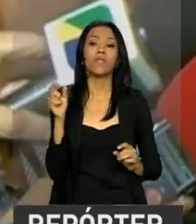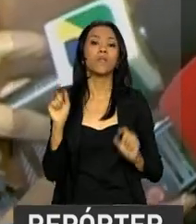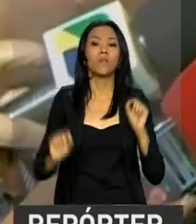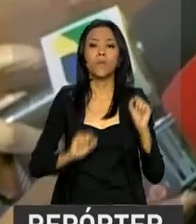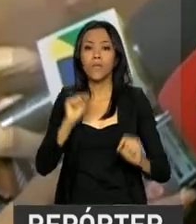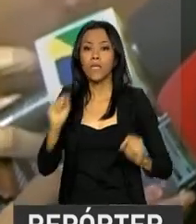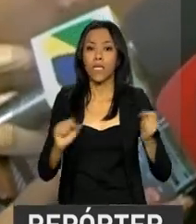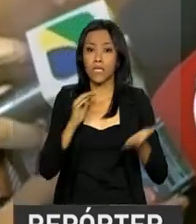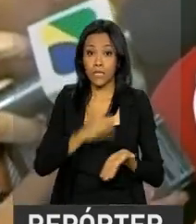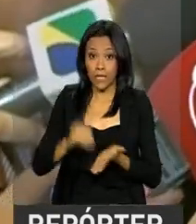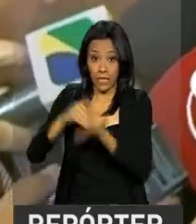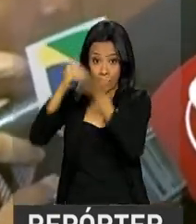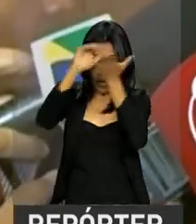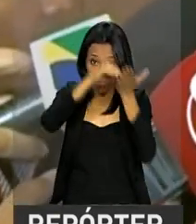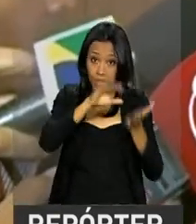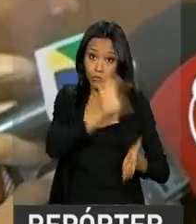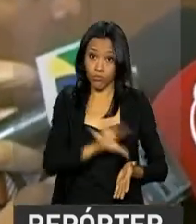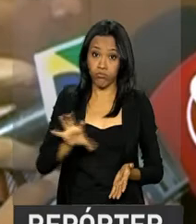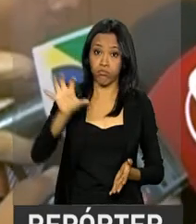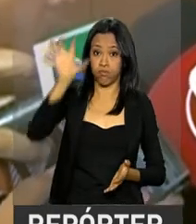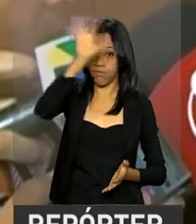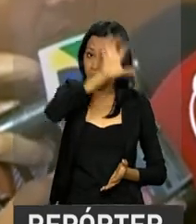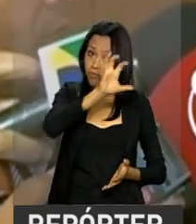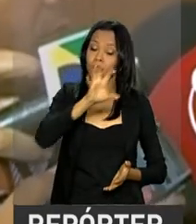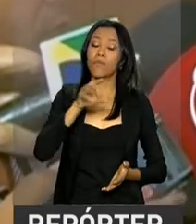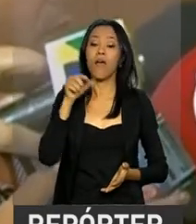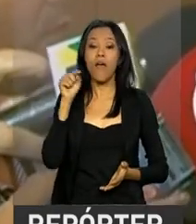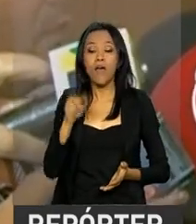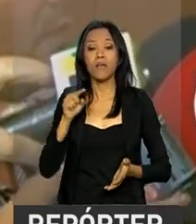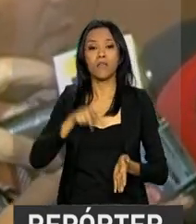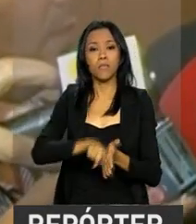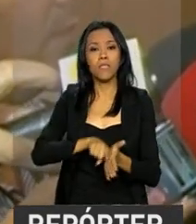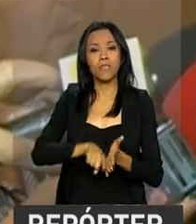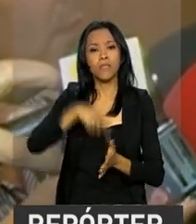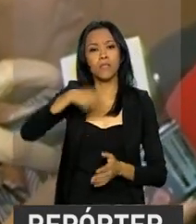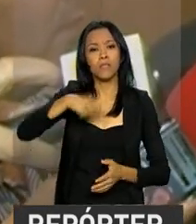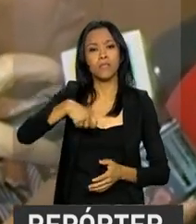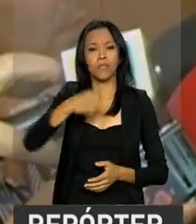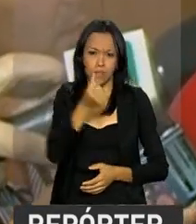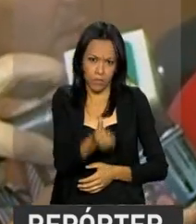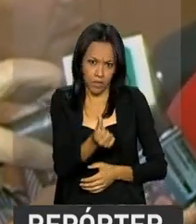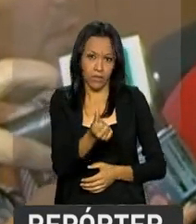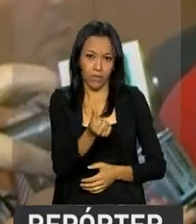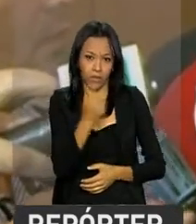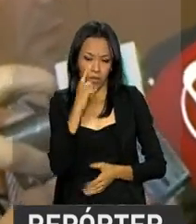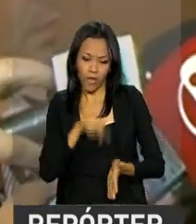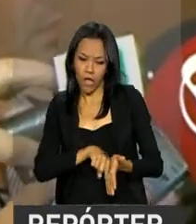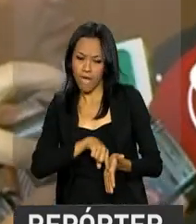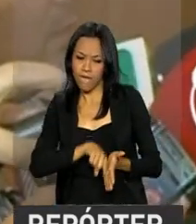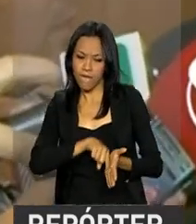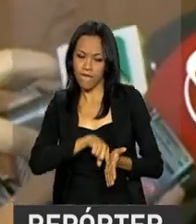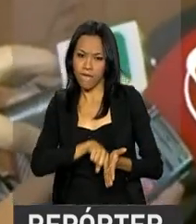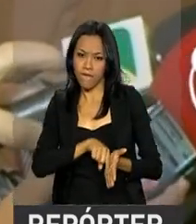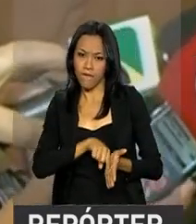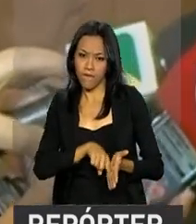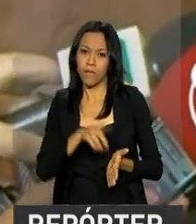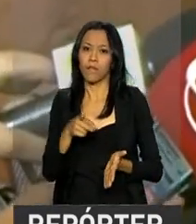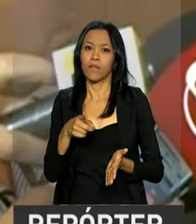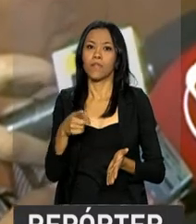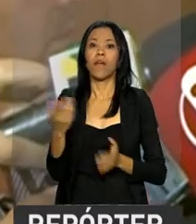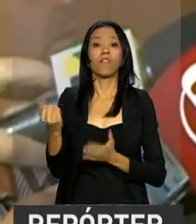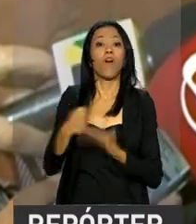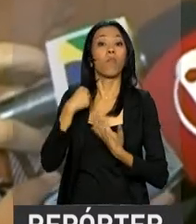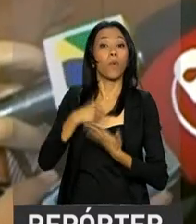a secretaria nacional de segurança pública fez nessa pesquisa de seis meses com um software a energia de